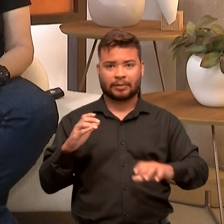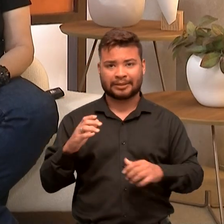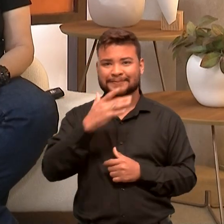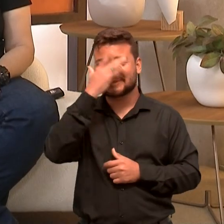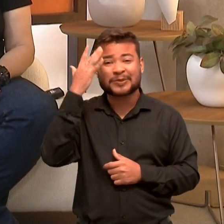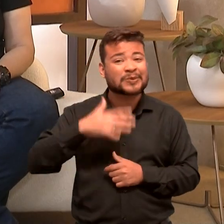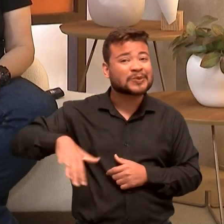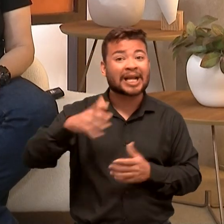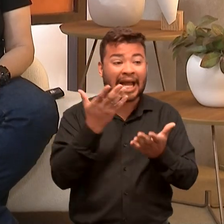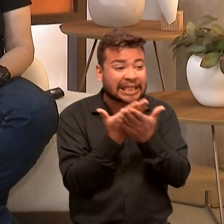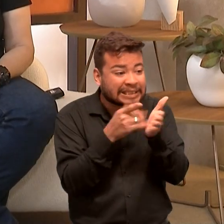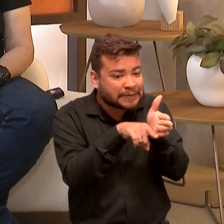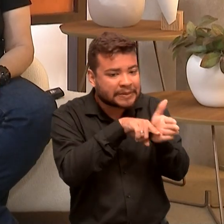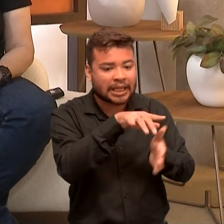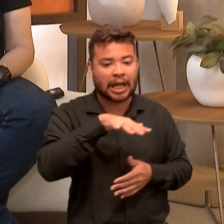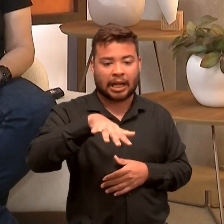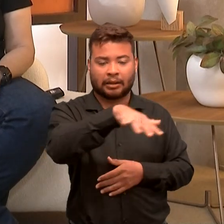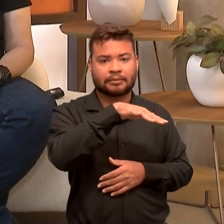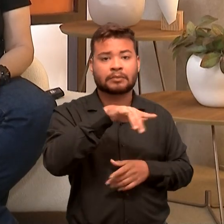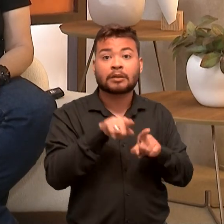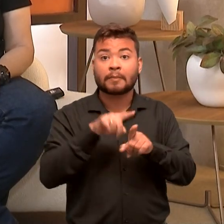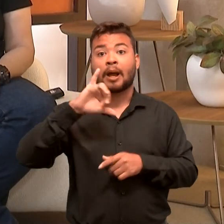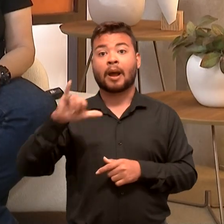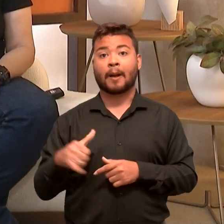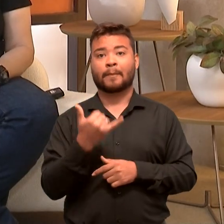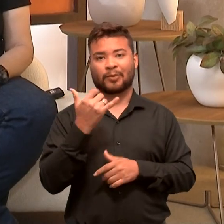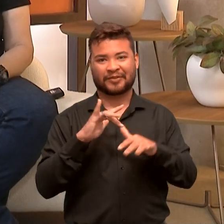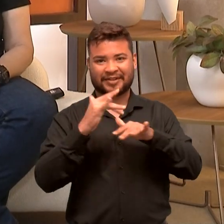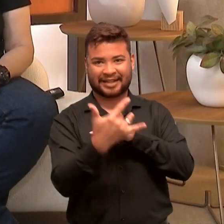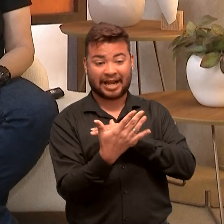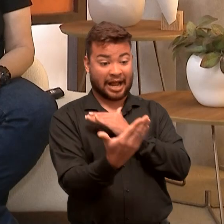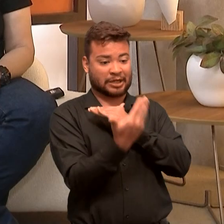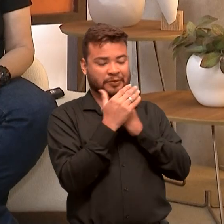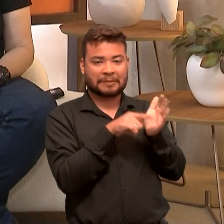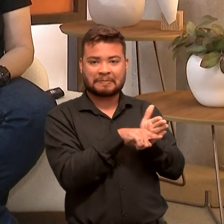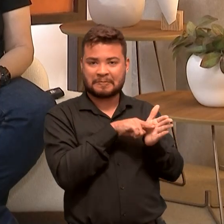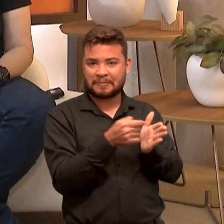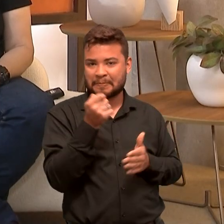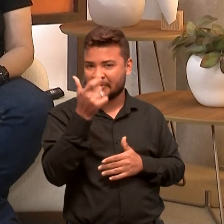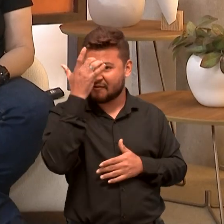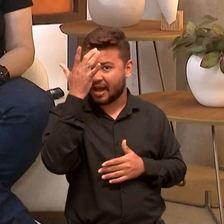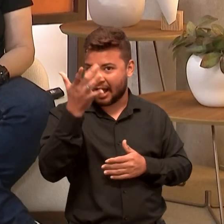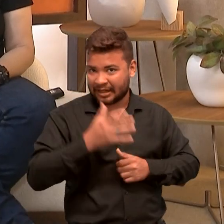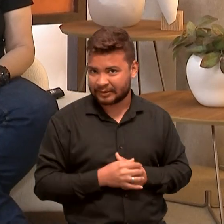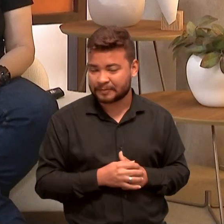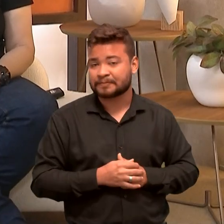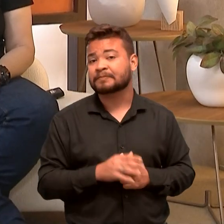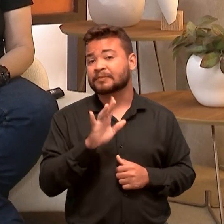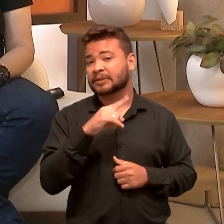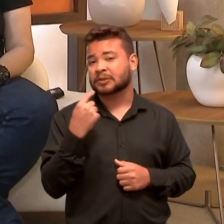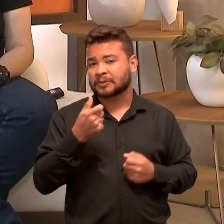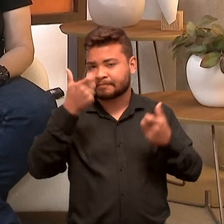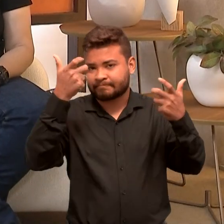área e também quer se utilizar desse instrumento para facilitar a pesquisa. E a gente fala assim, olha,